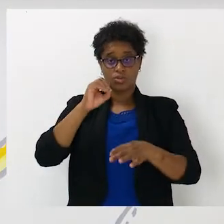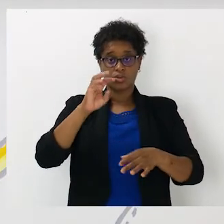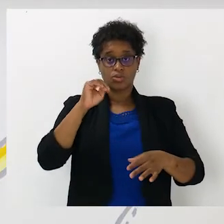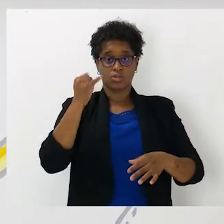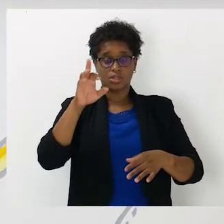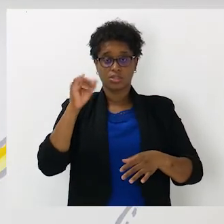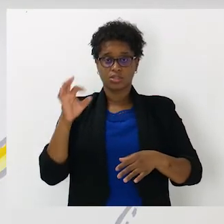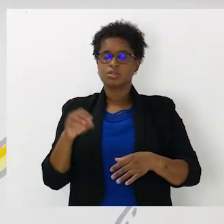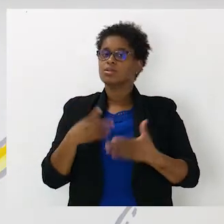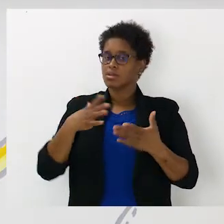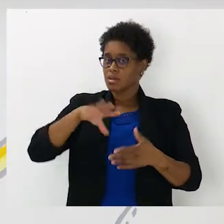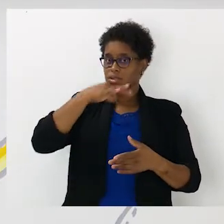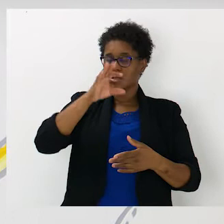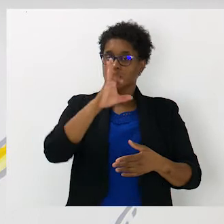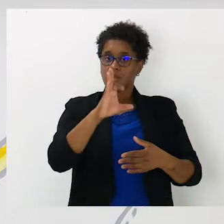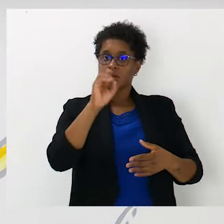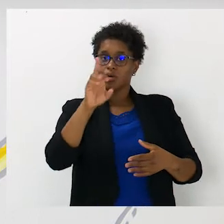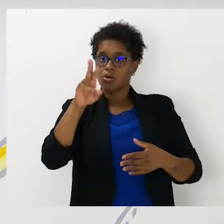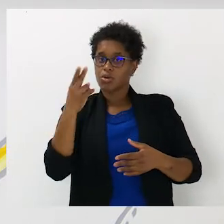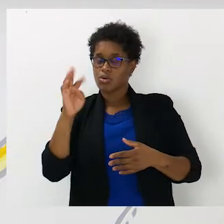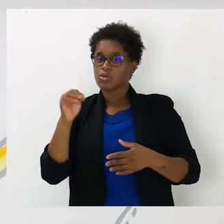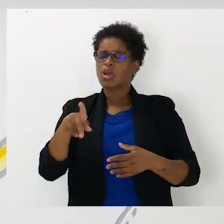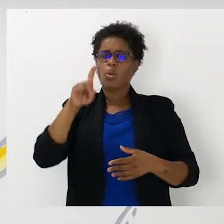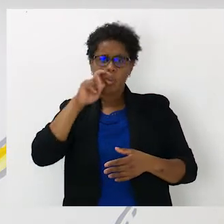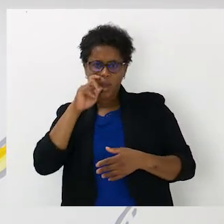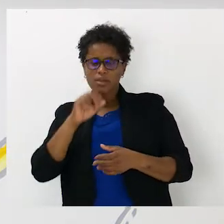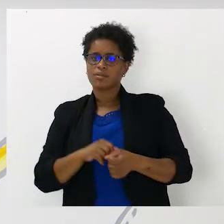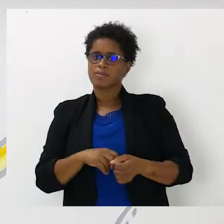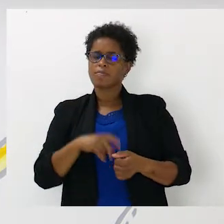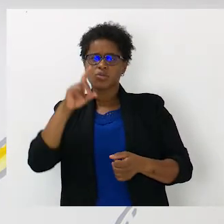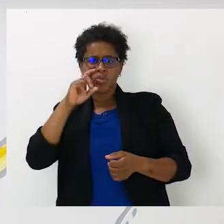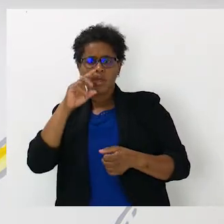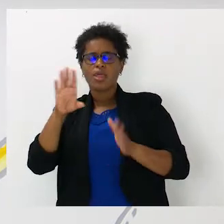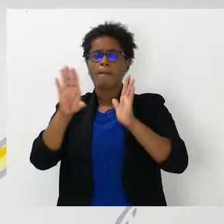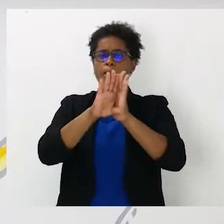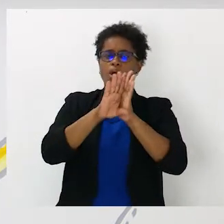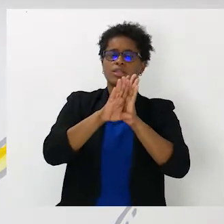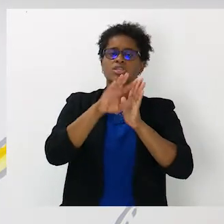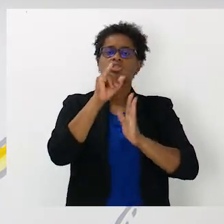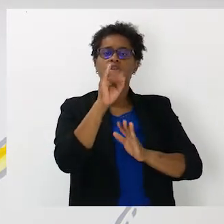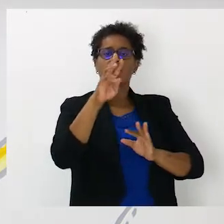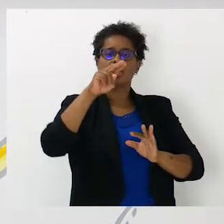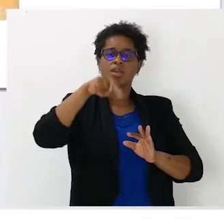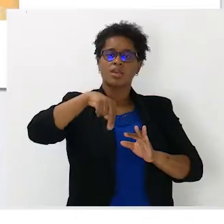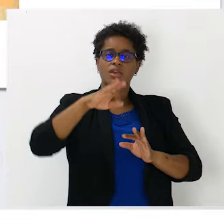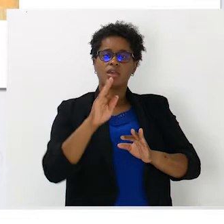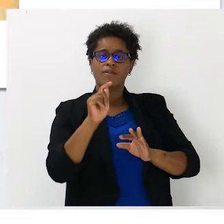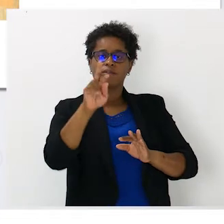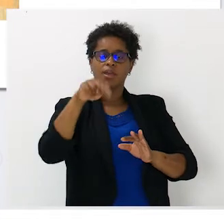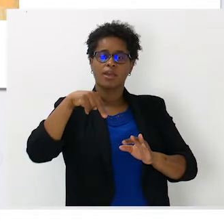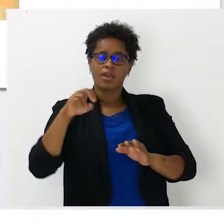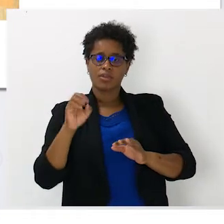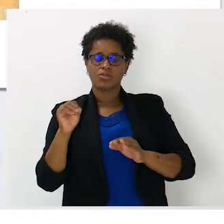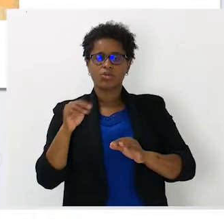que Horus era guarda, segurança da porta dos infernos. Ok?